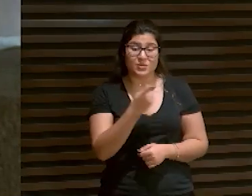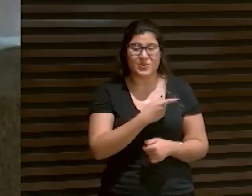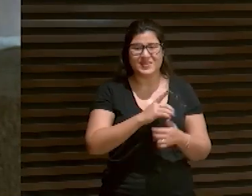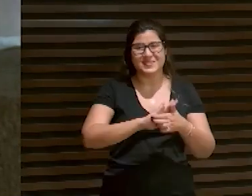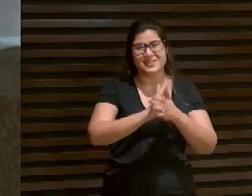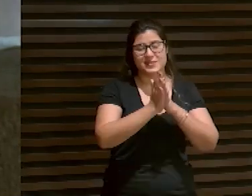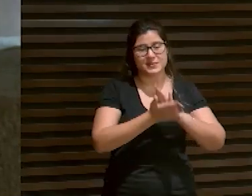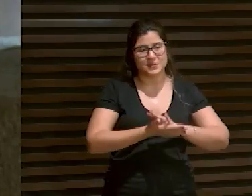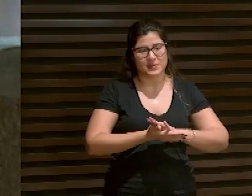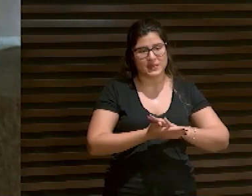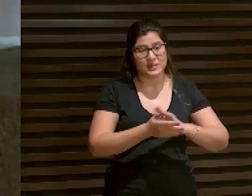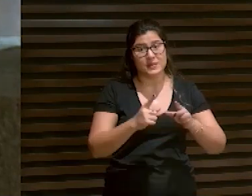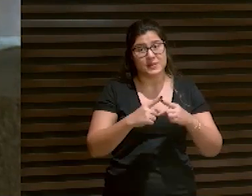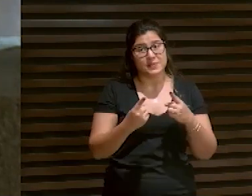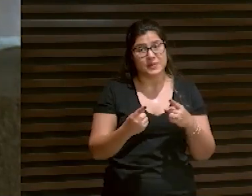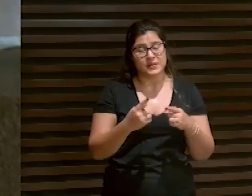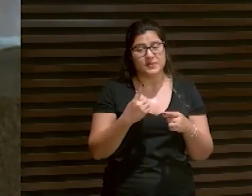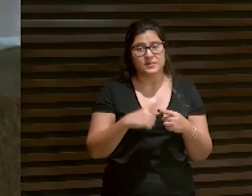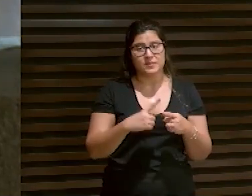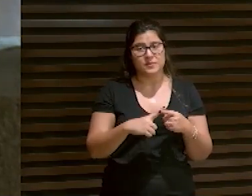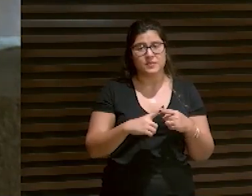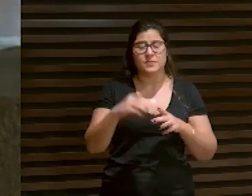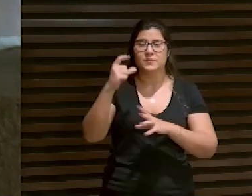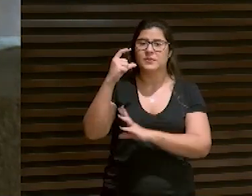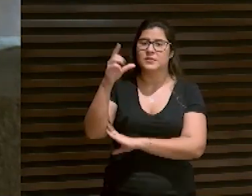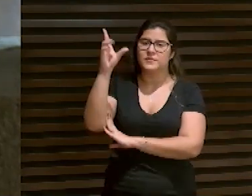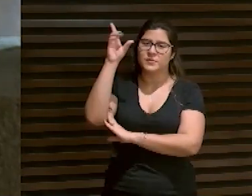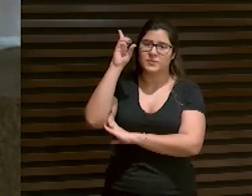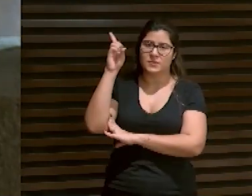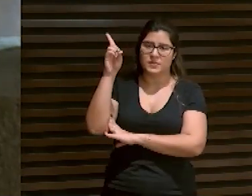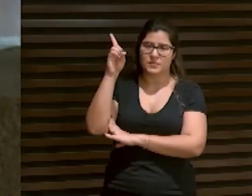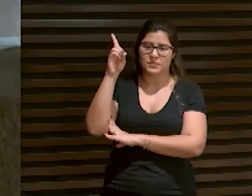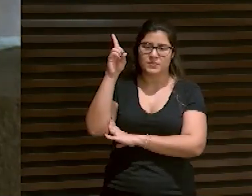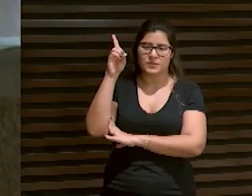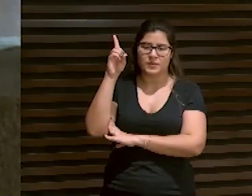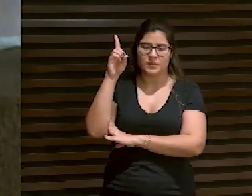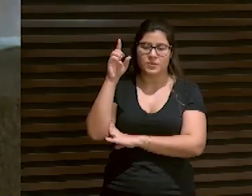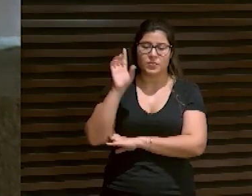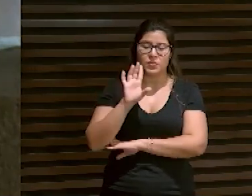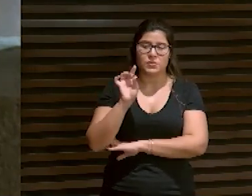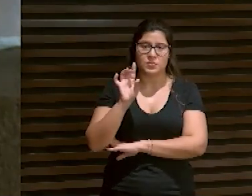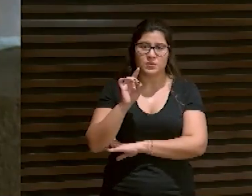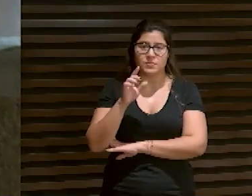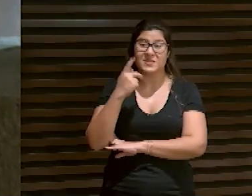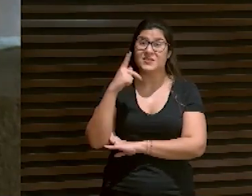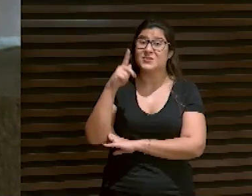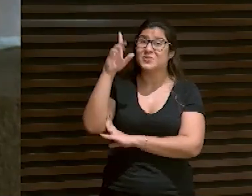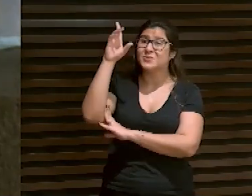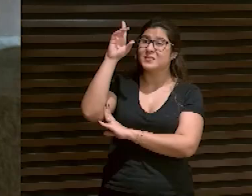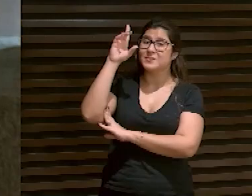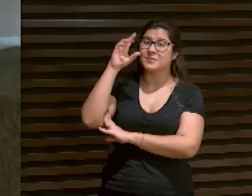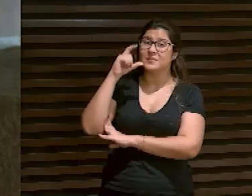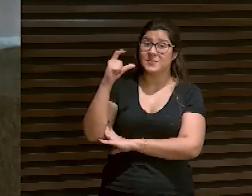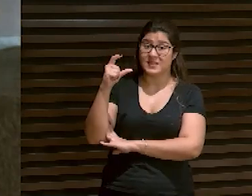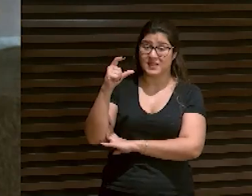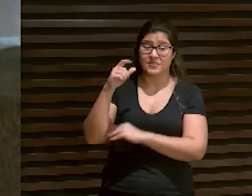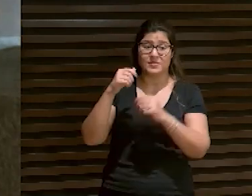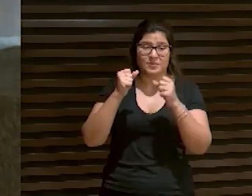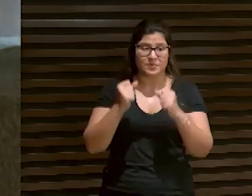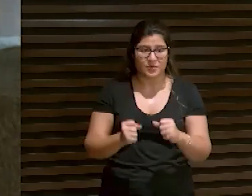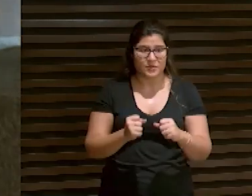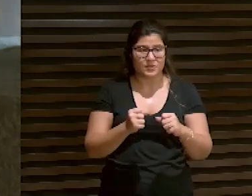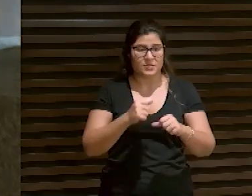destruídos. Mas porque é a palavra de Deus, e apenas a sua palavra que pode trazer